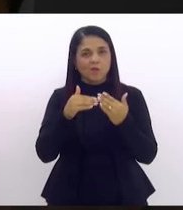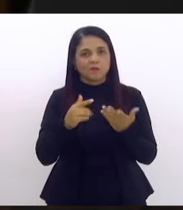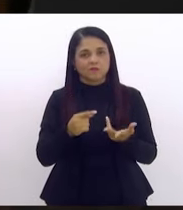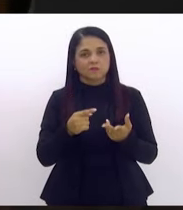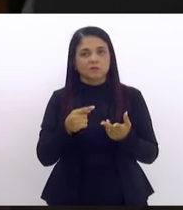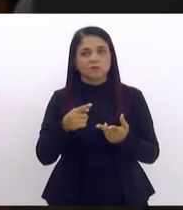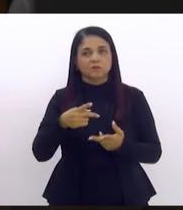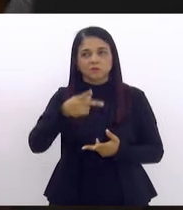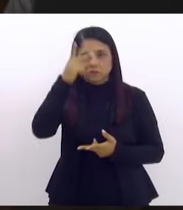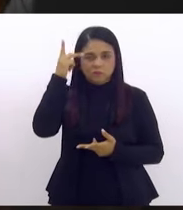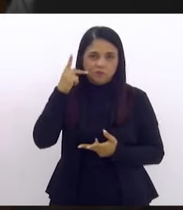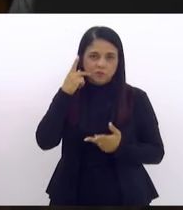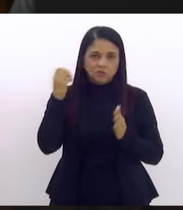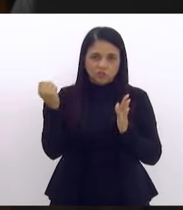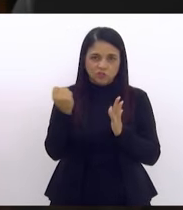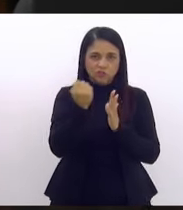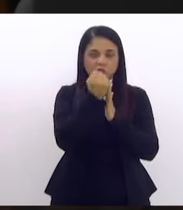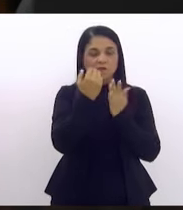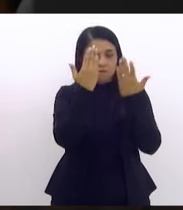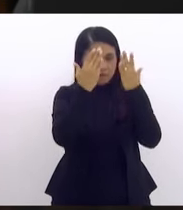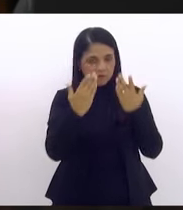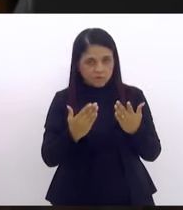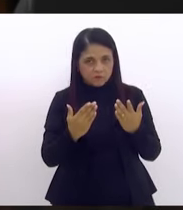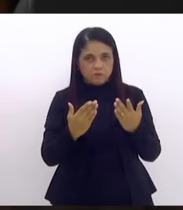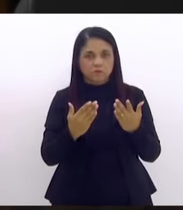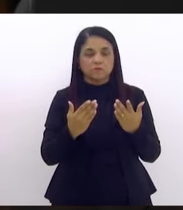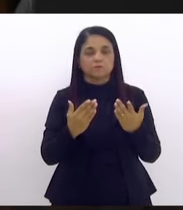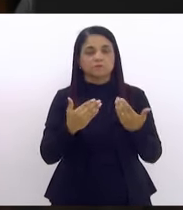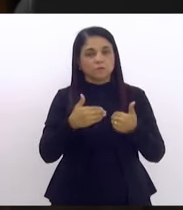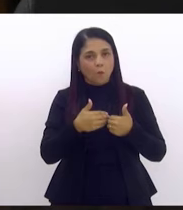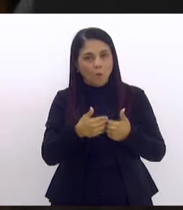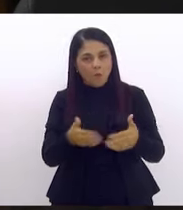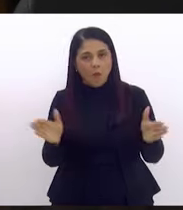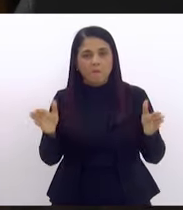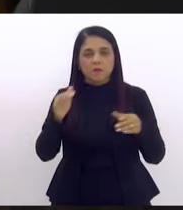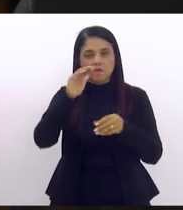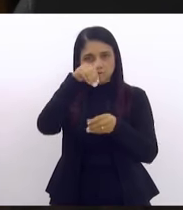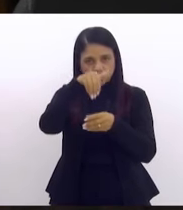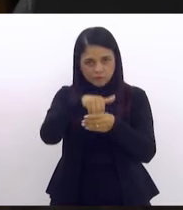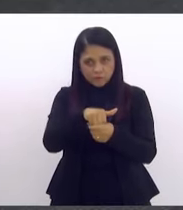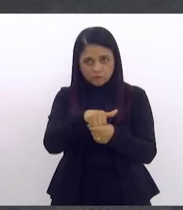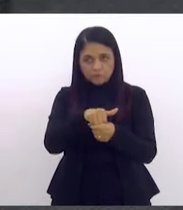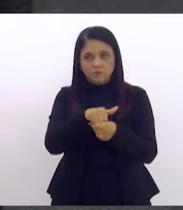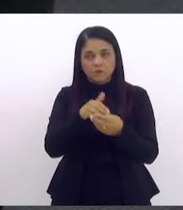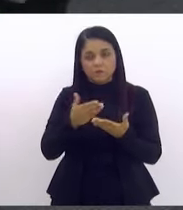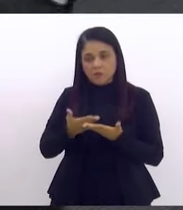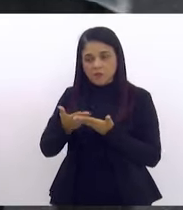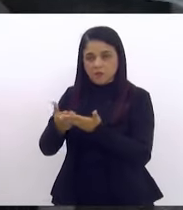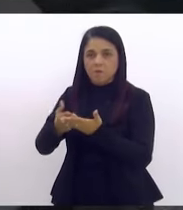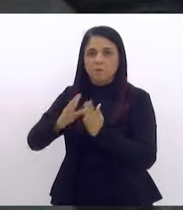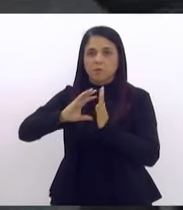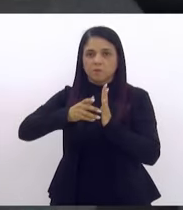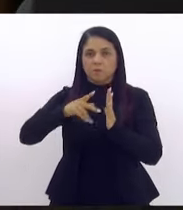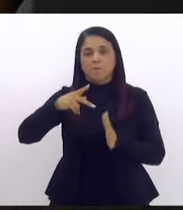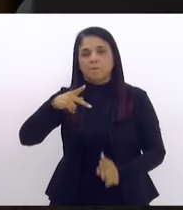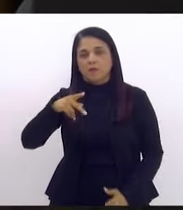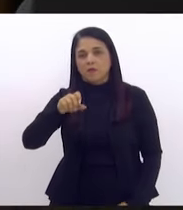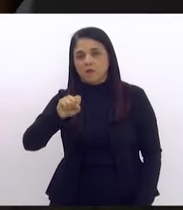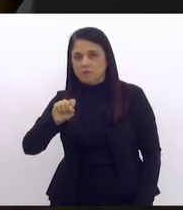Paulo gerou os destaques, verificação de quórum. Vamos abrir a votação. Para encaminhar pelo PSB, posteriormente.